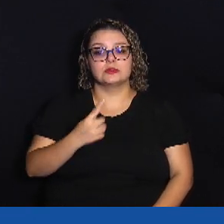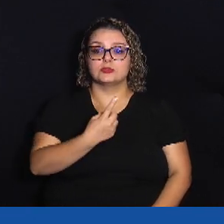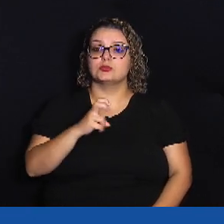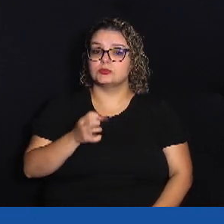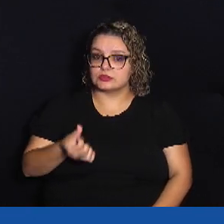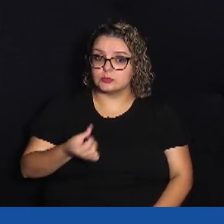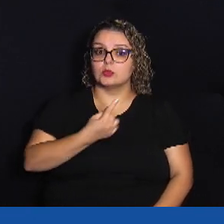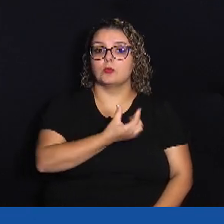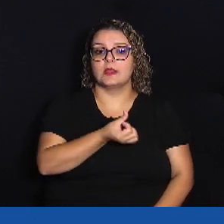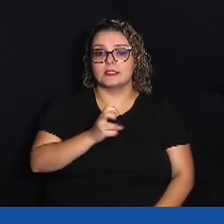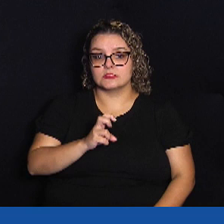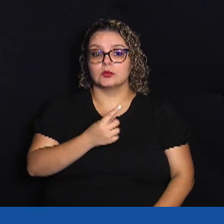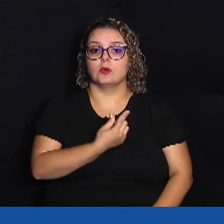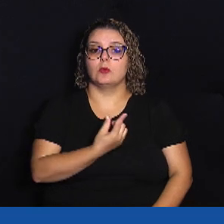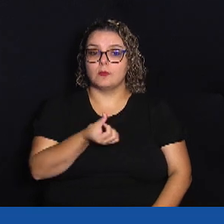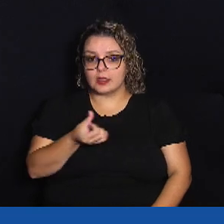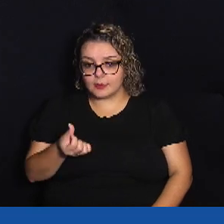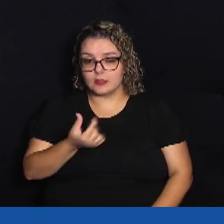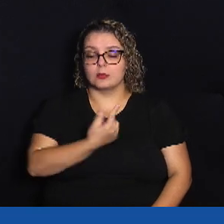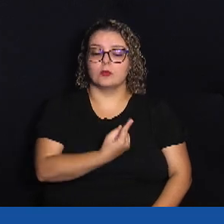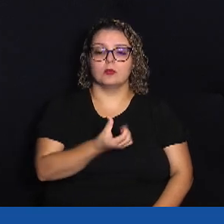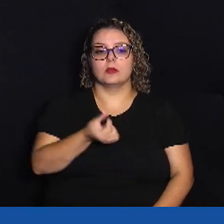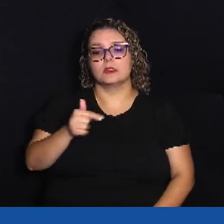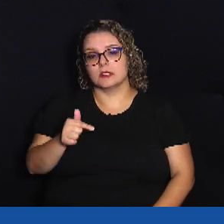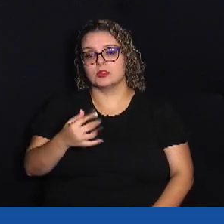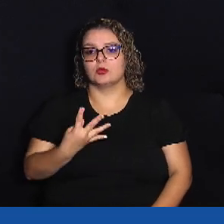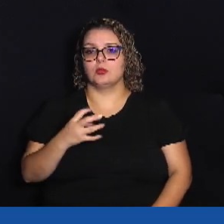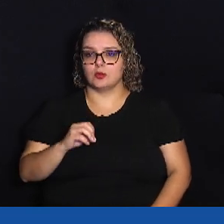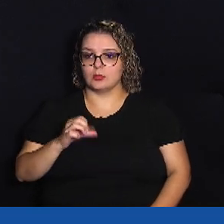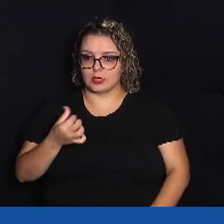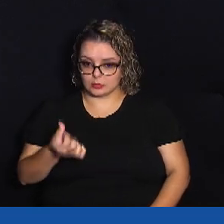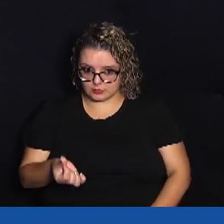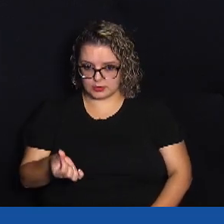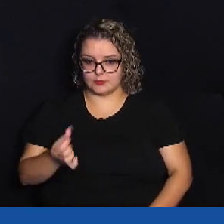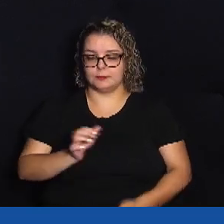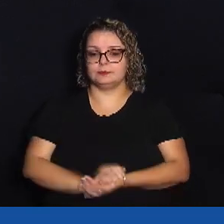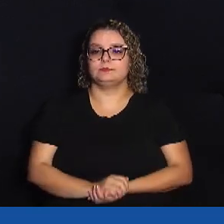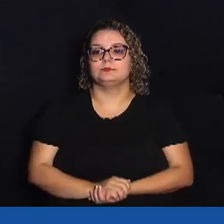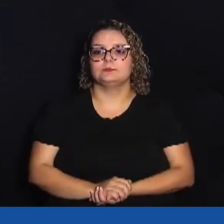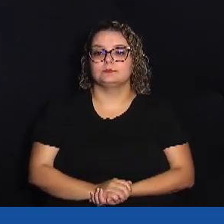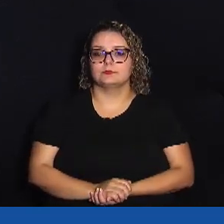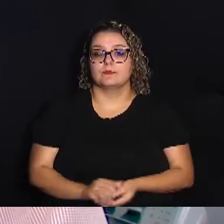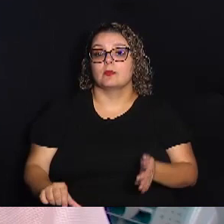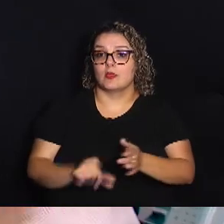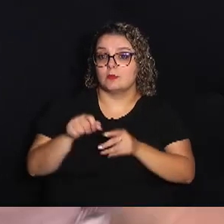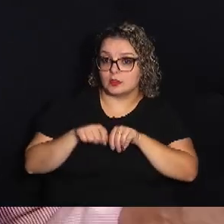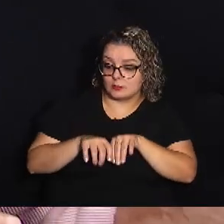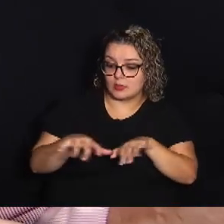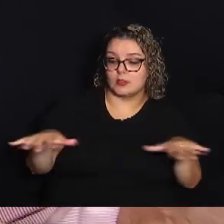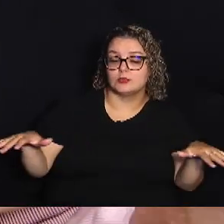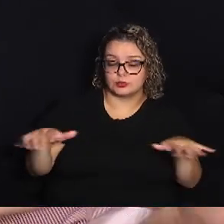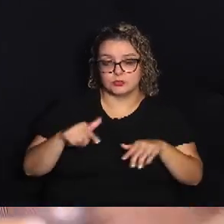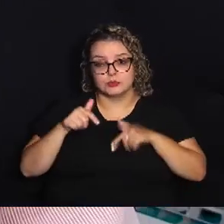1555 156 165 1666 1667 e a406 primeiro a